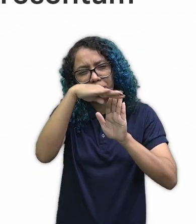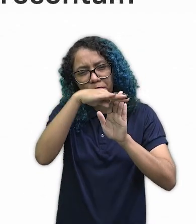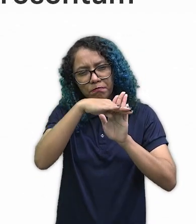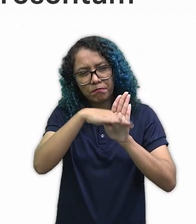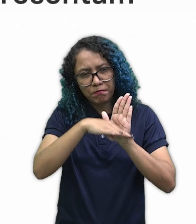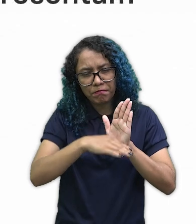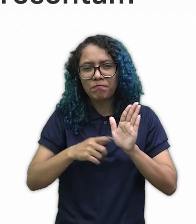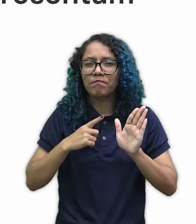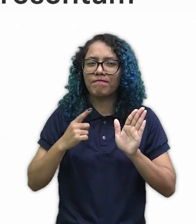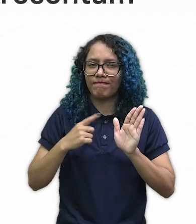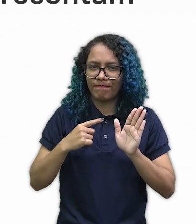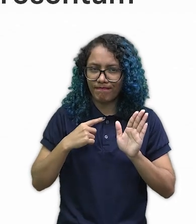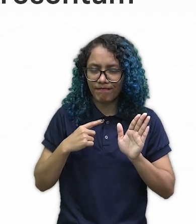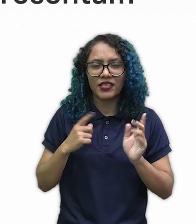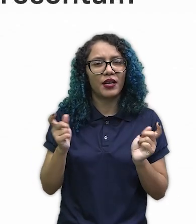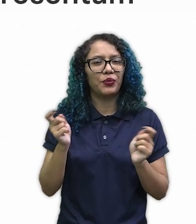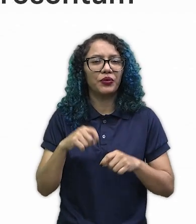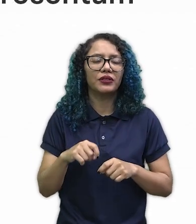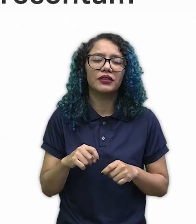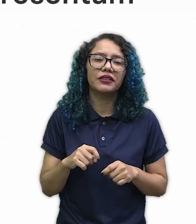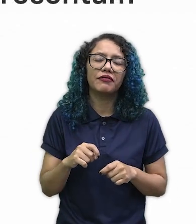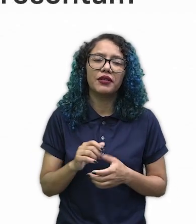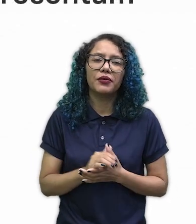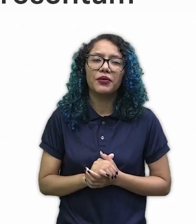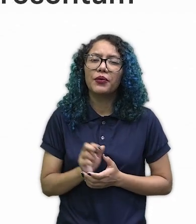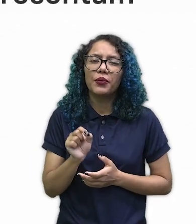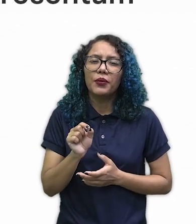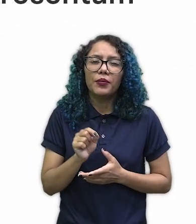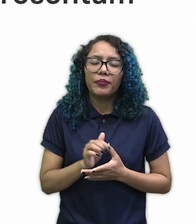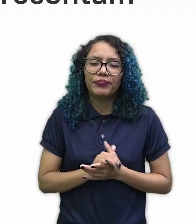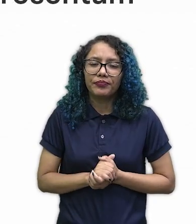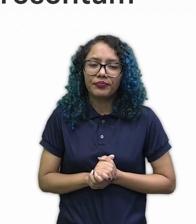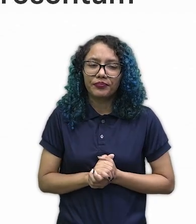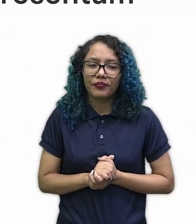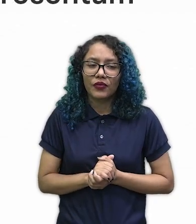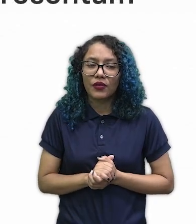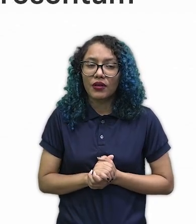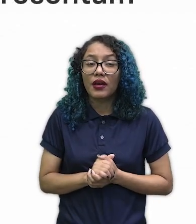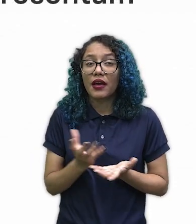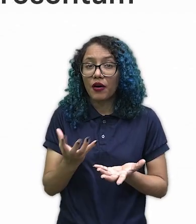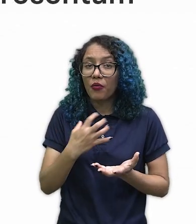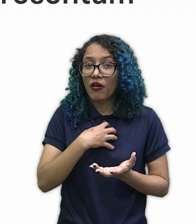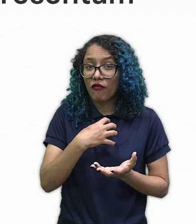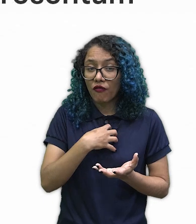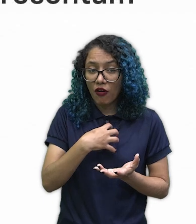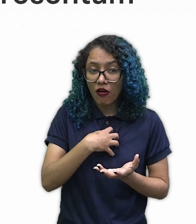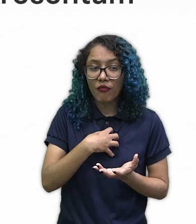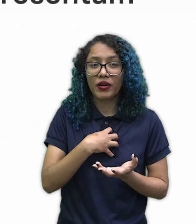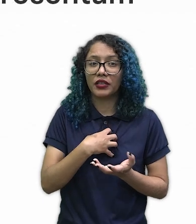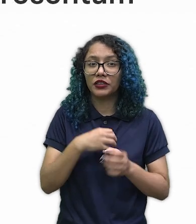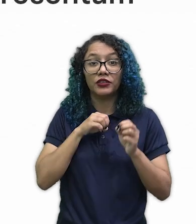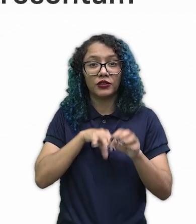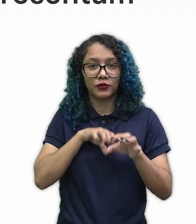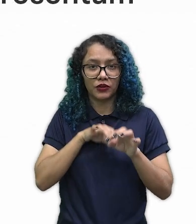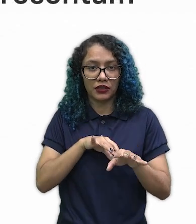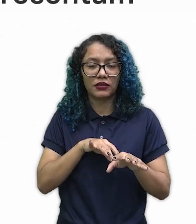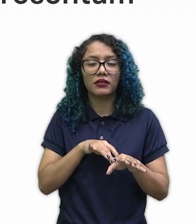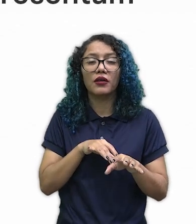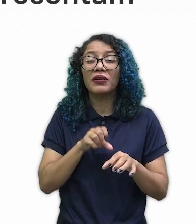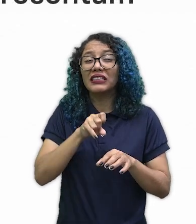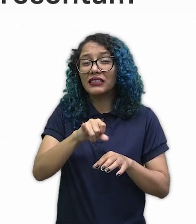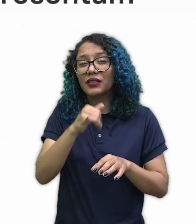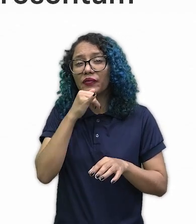princípios, e elas podem ser utilizadas como um meio educativo também, porque através da prática